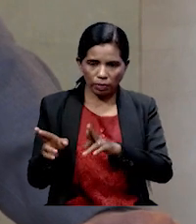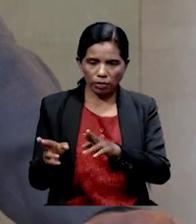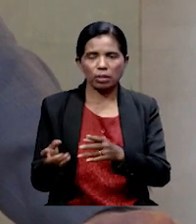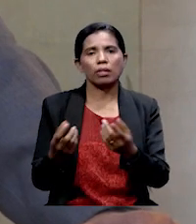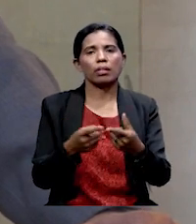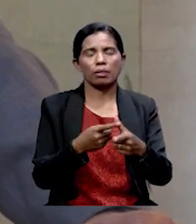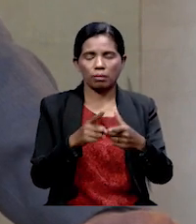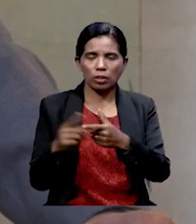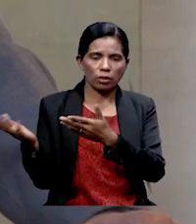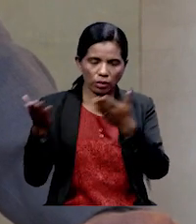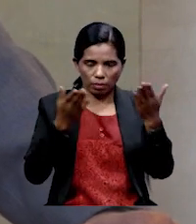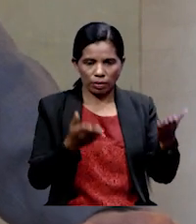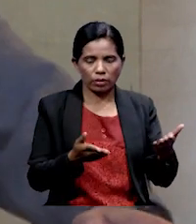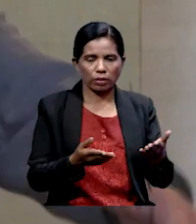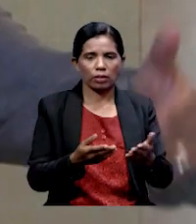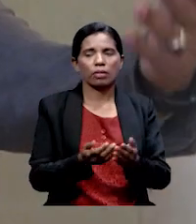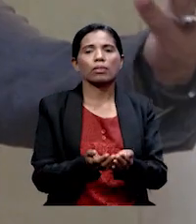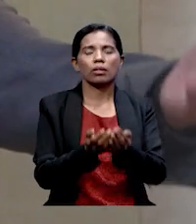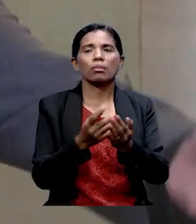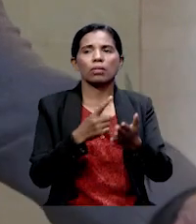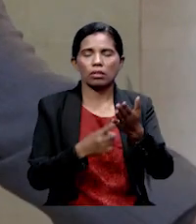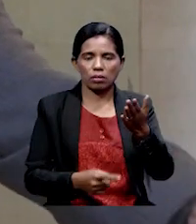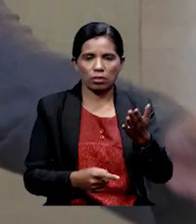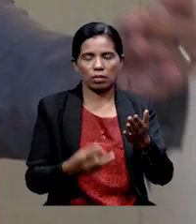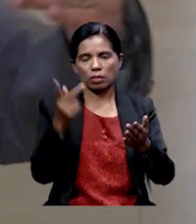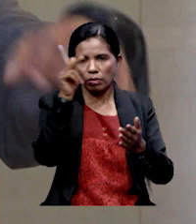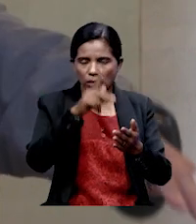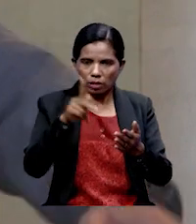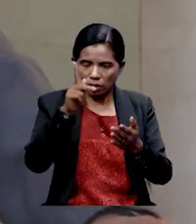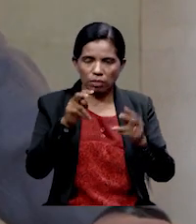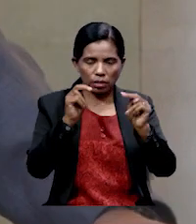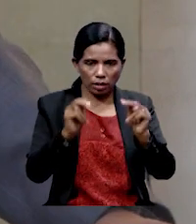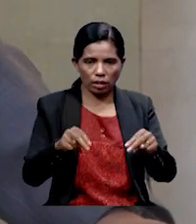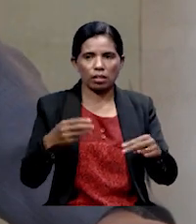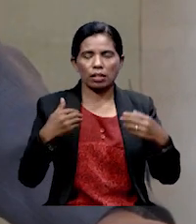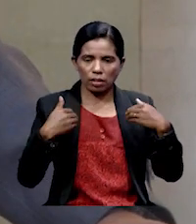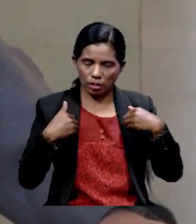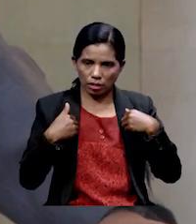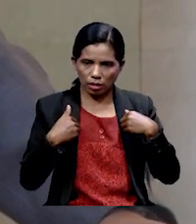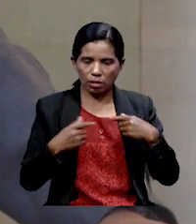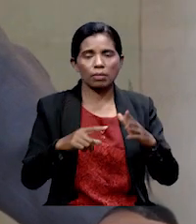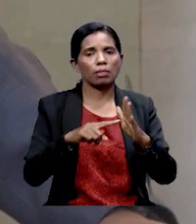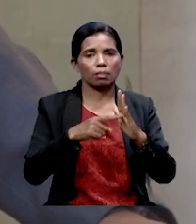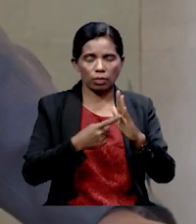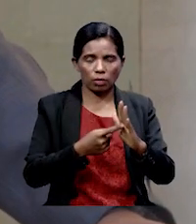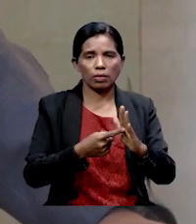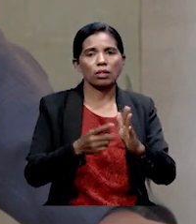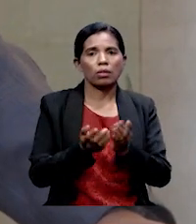Condição mak saída. Condição mak fiscalização tem que ir para ro neto atu hau.